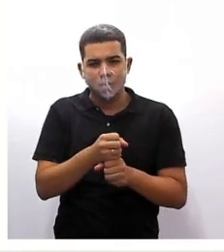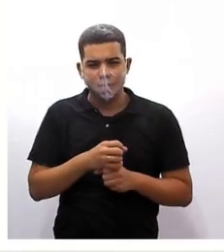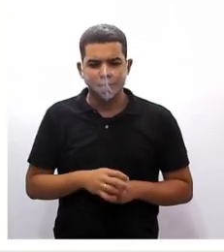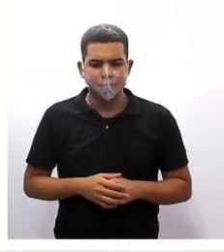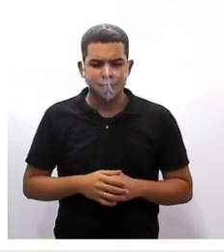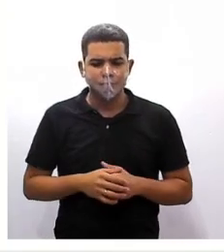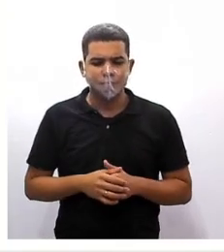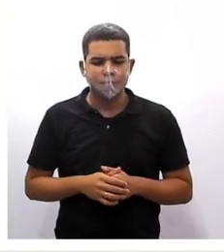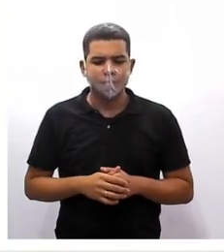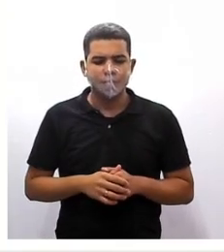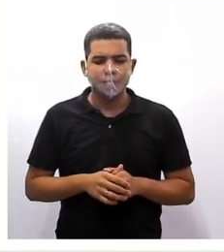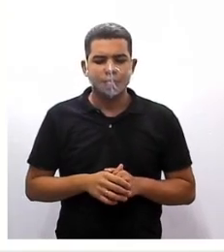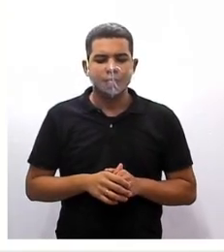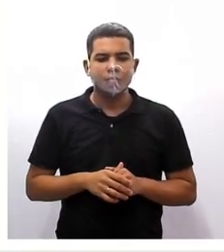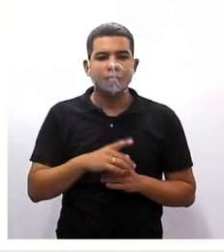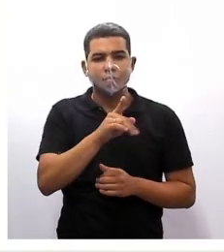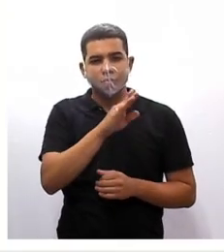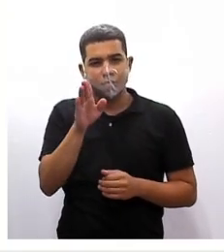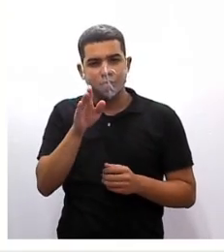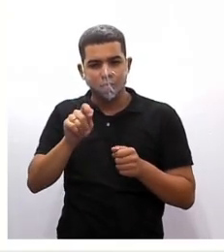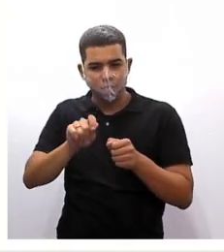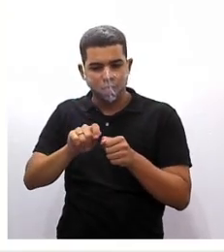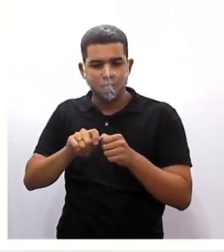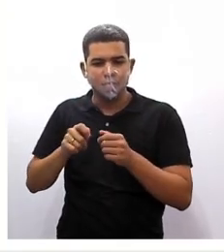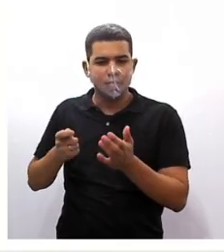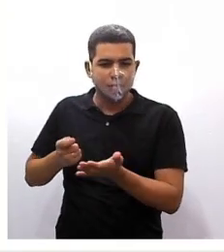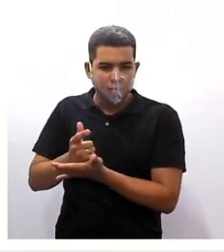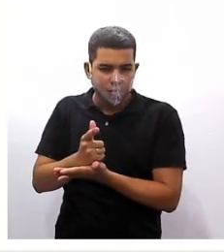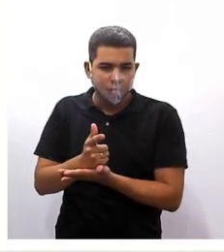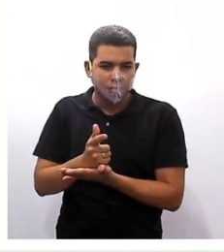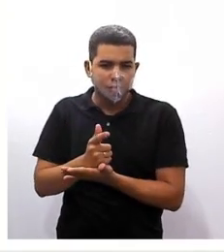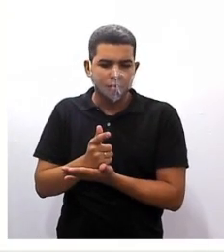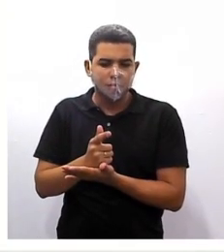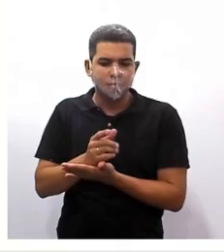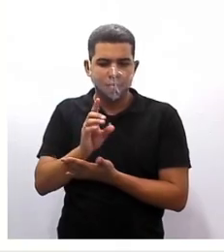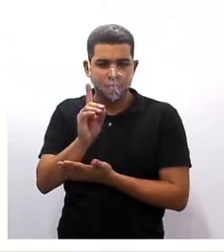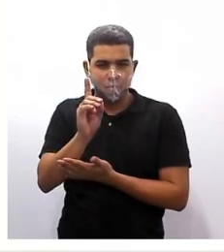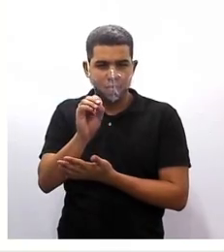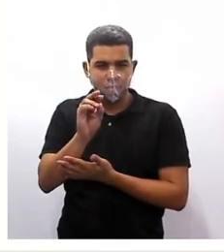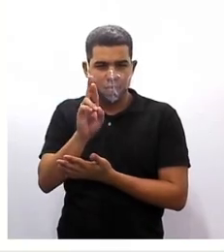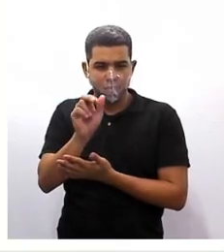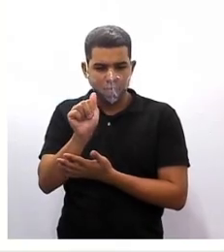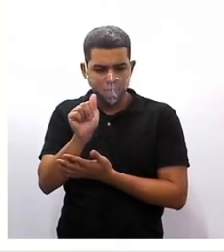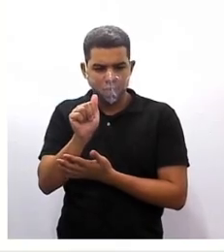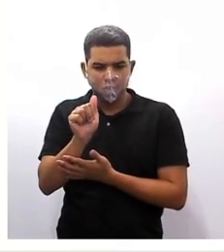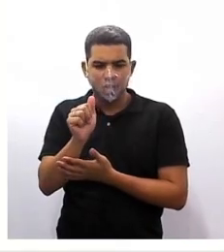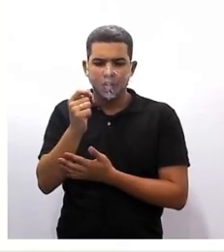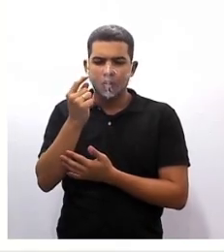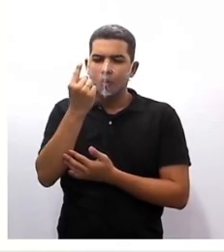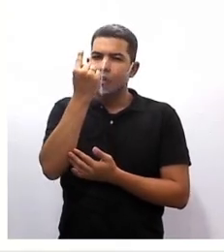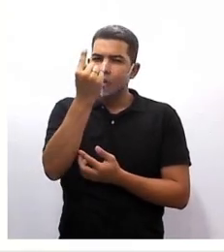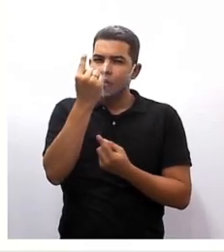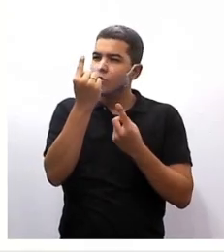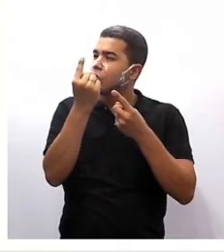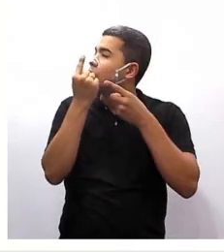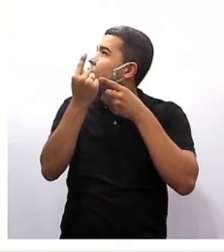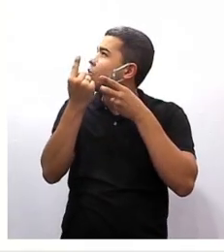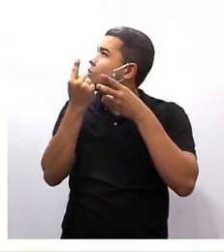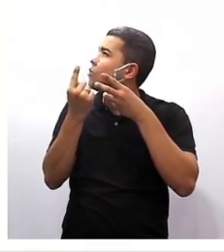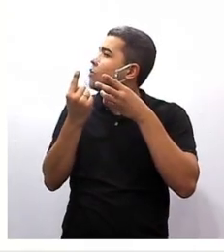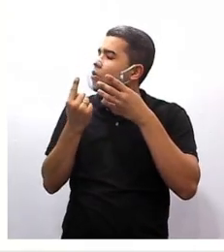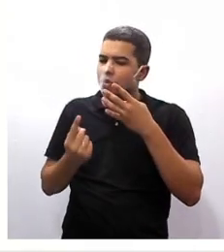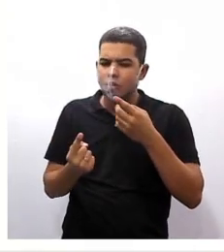que quando a gente vai fazer uma compra, nesse caso aí, Dora, comprou um de cada. Então, ele